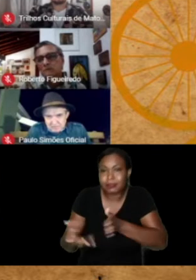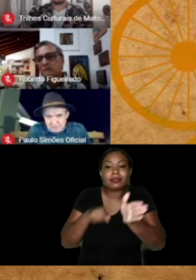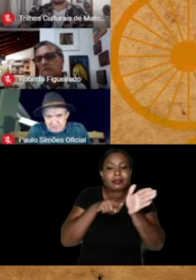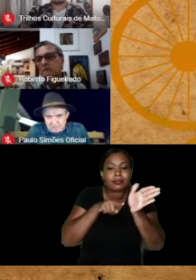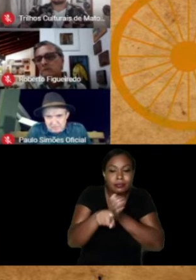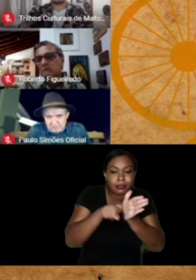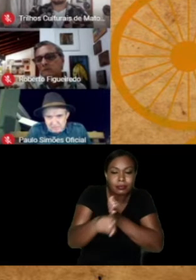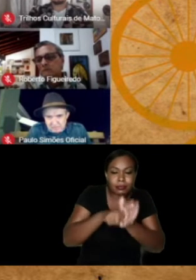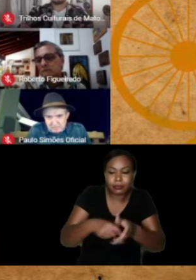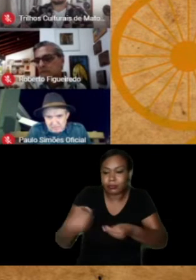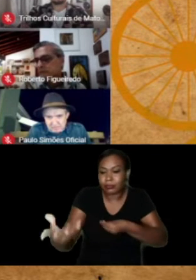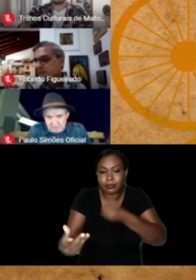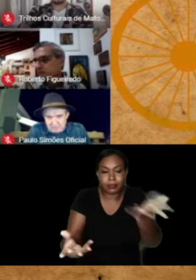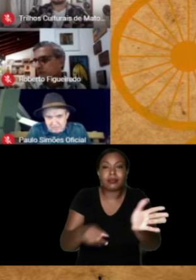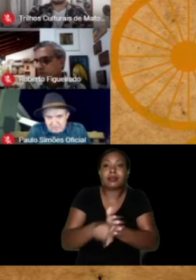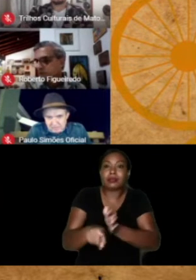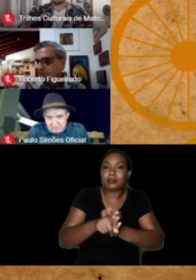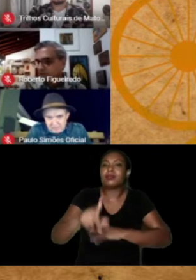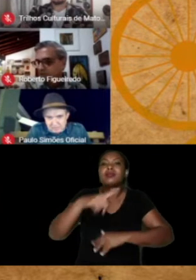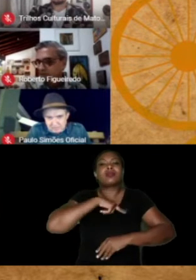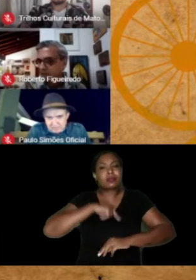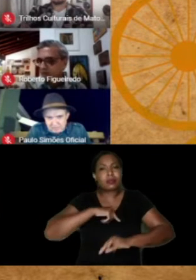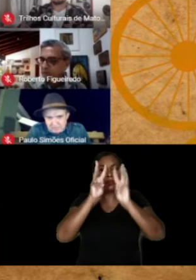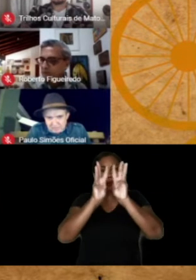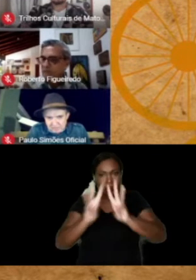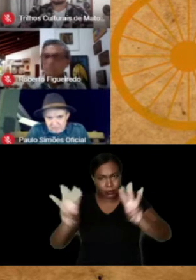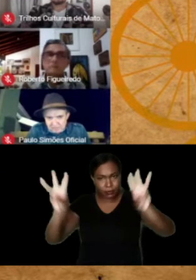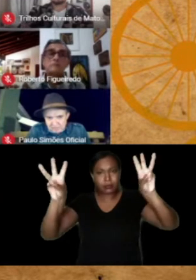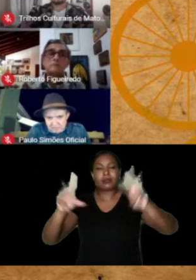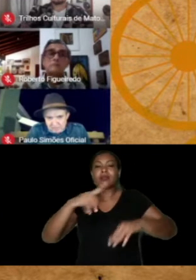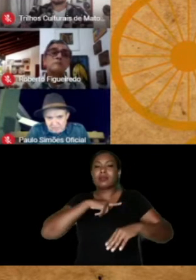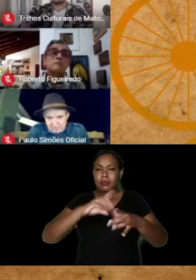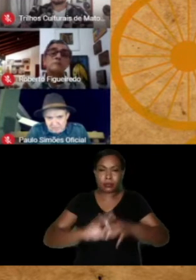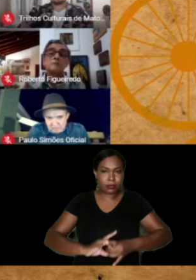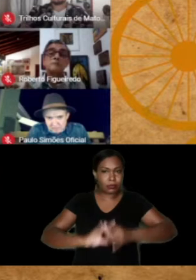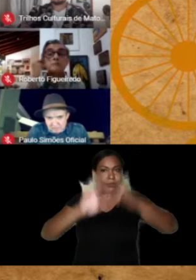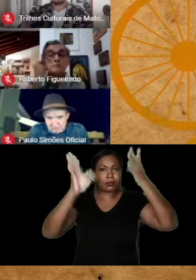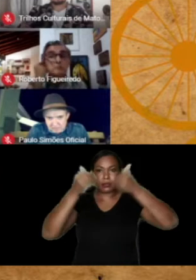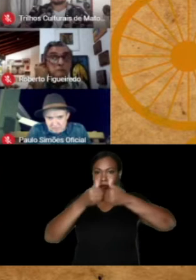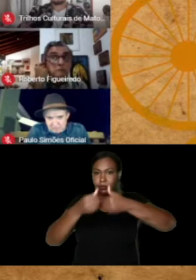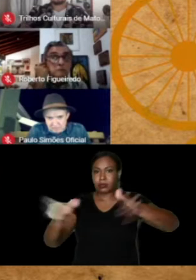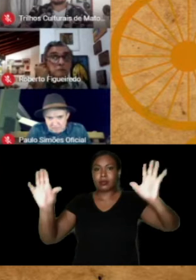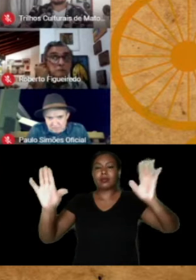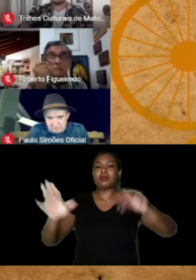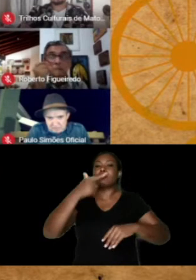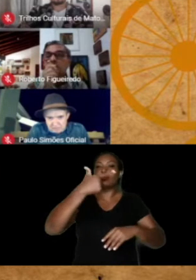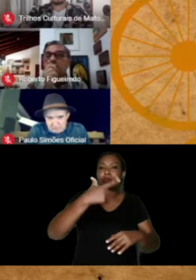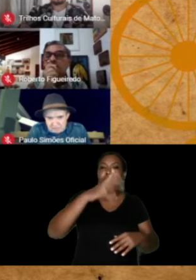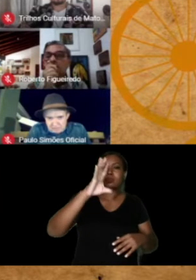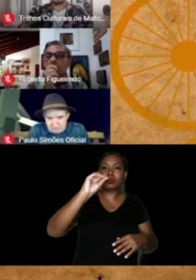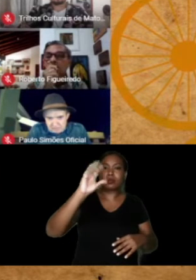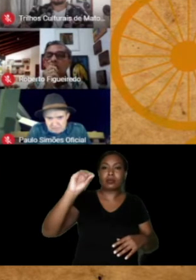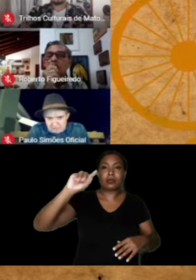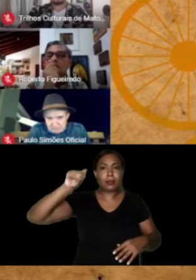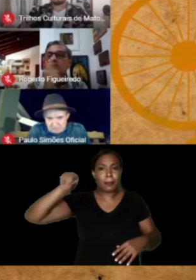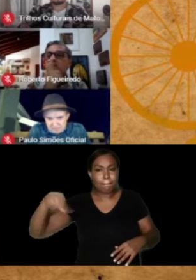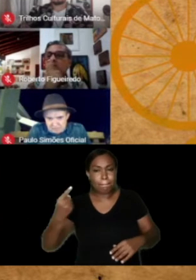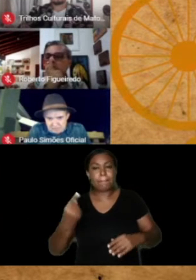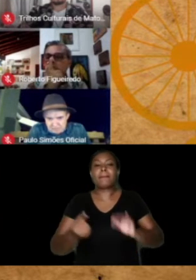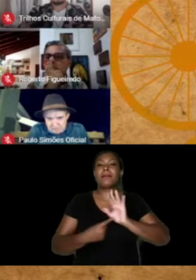estamos montando o site, já disponibilizamos mais de 200 mil imagens de jornais a partir